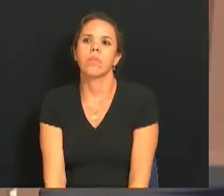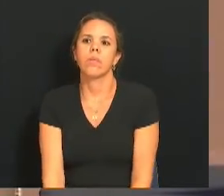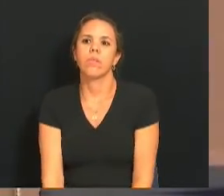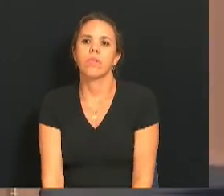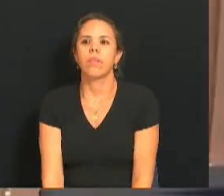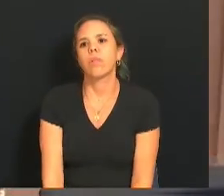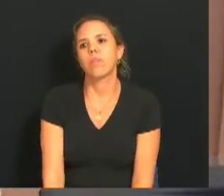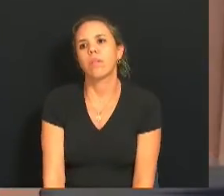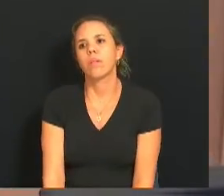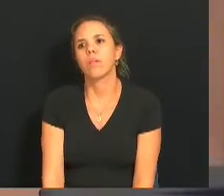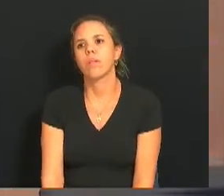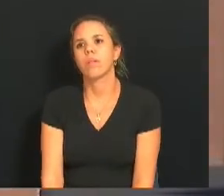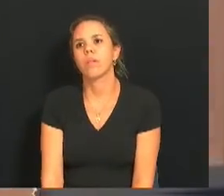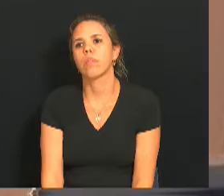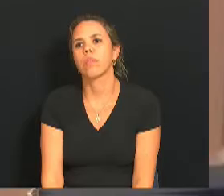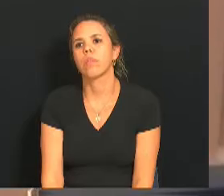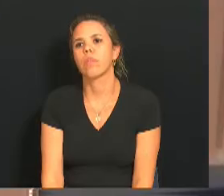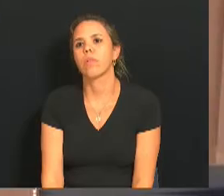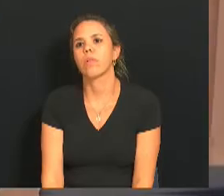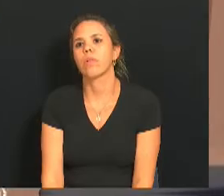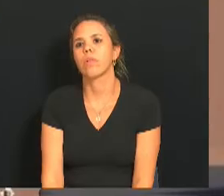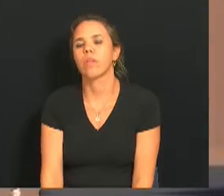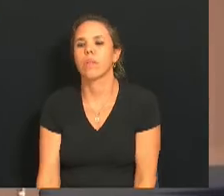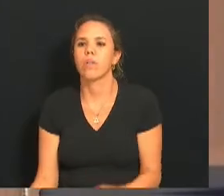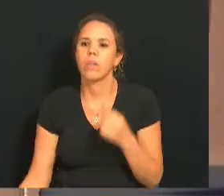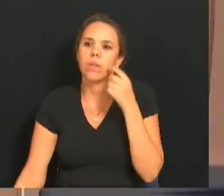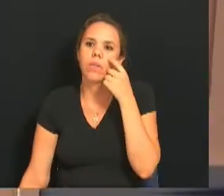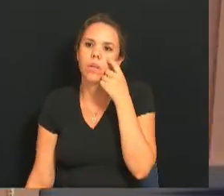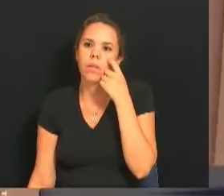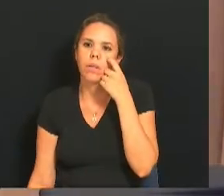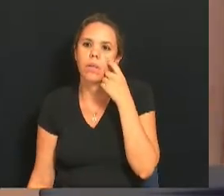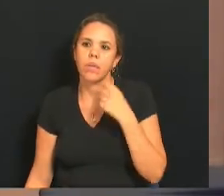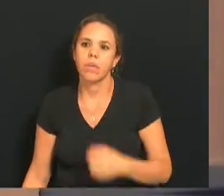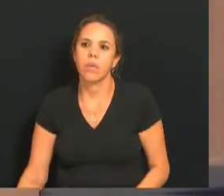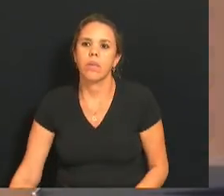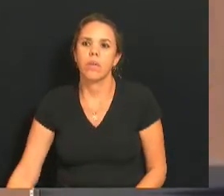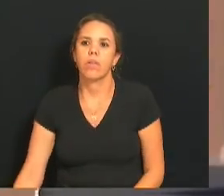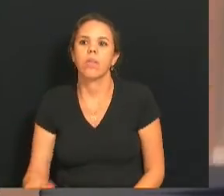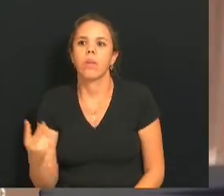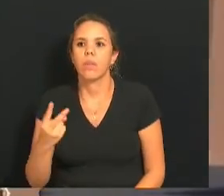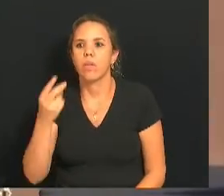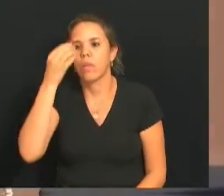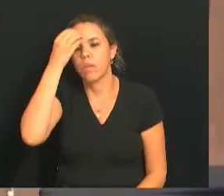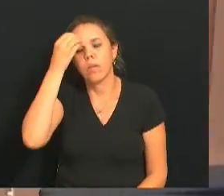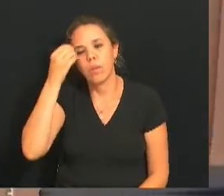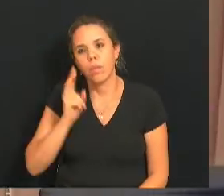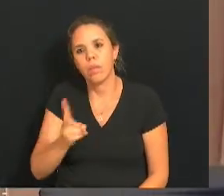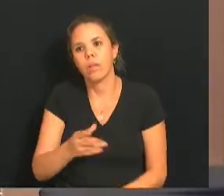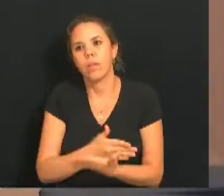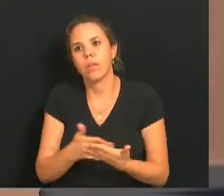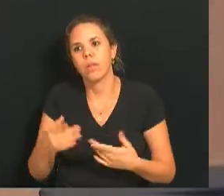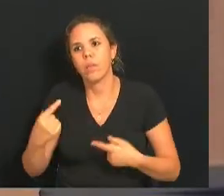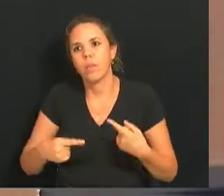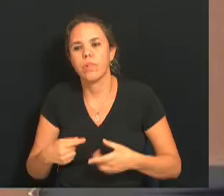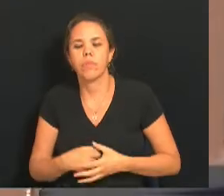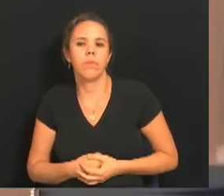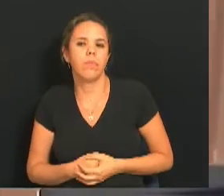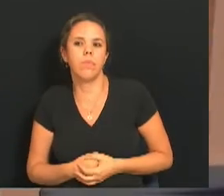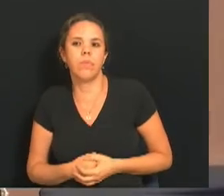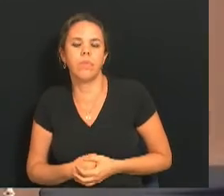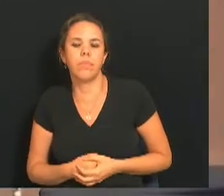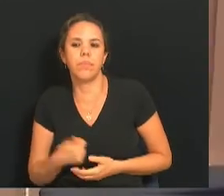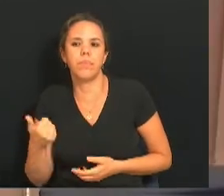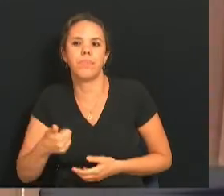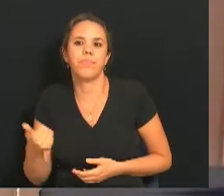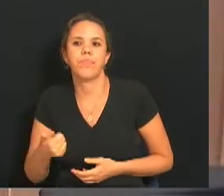Tá bom. Vereadora Guida, vereador Paulo, também optam para a gente já iniciar o debate. Então, nós vamos para o primeiro